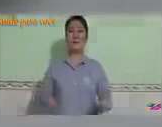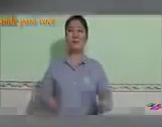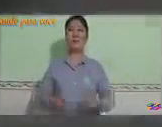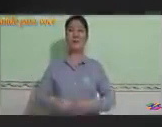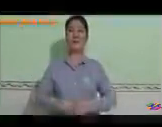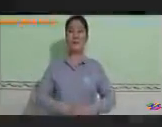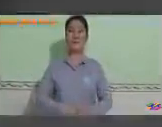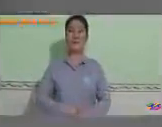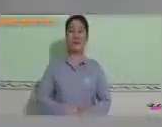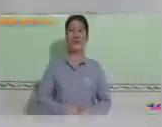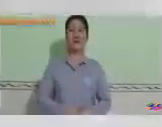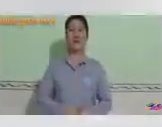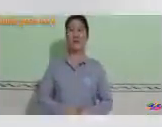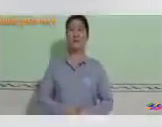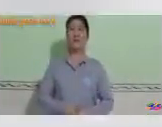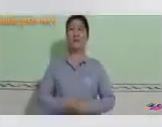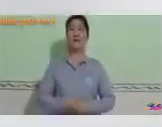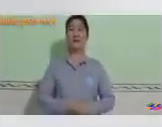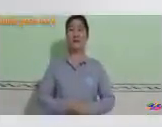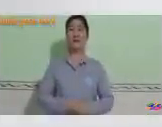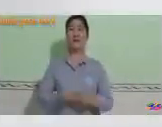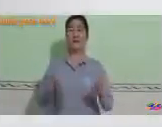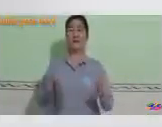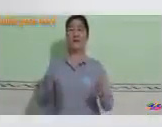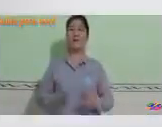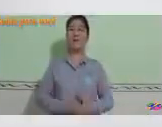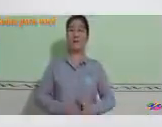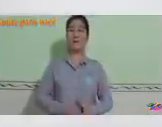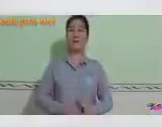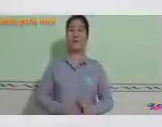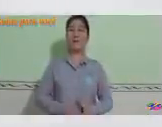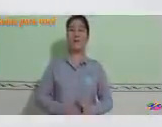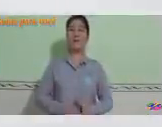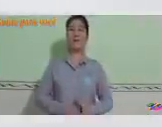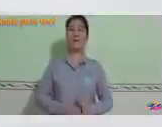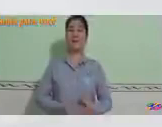cuidadores com pequenos gritos e gemidos, que são chamados de balbuciar.